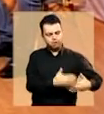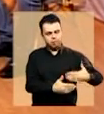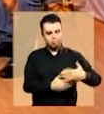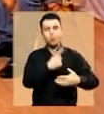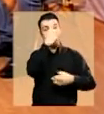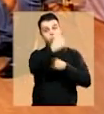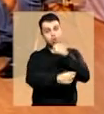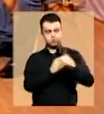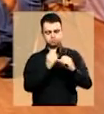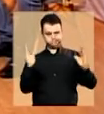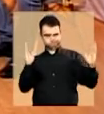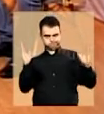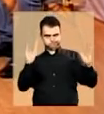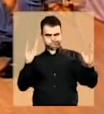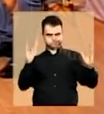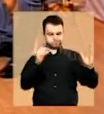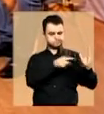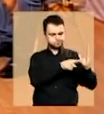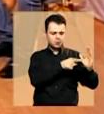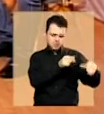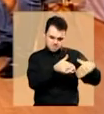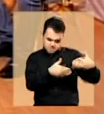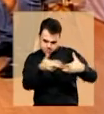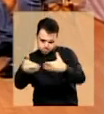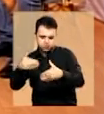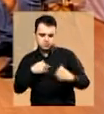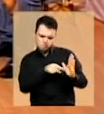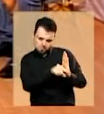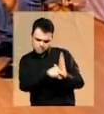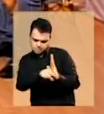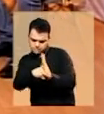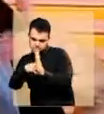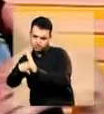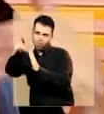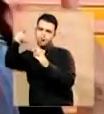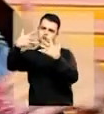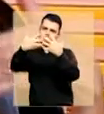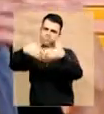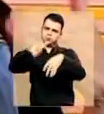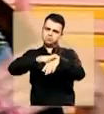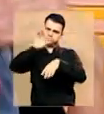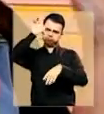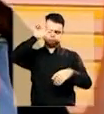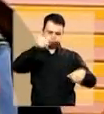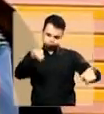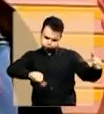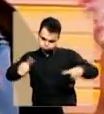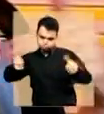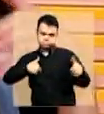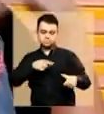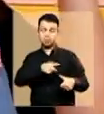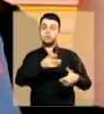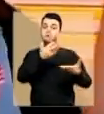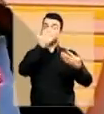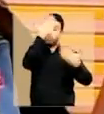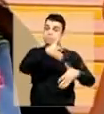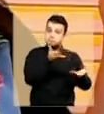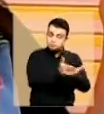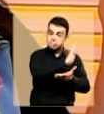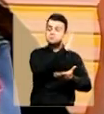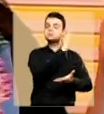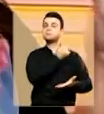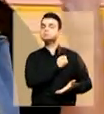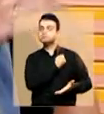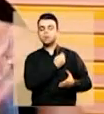ano, a partir do momento que o aluno se inscreve, ele começa a passar por essas provas e ele vai ganhando os pontos, né? Quem está com a